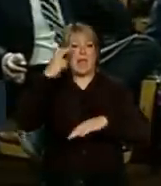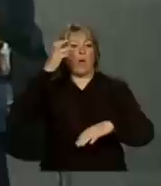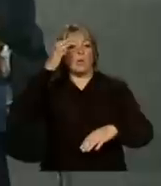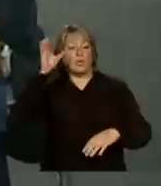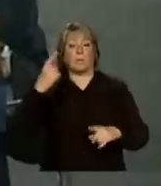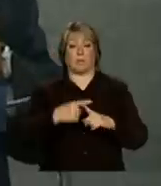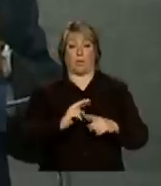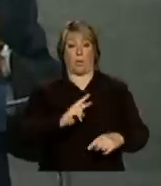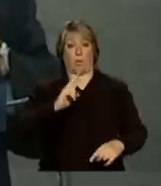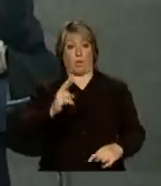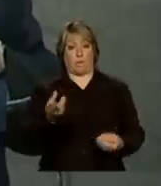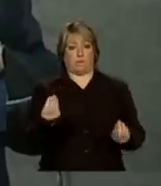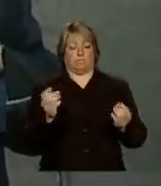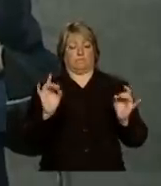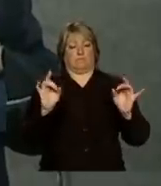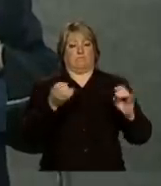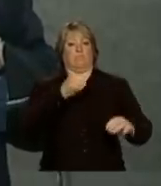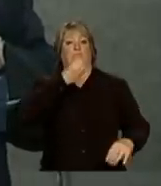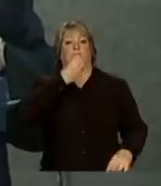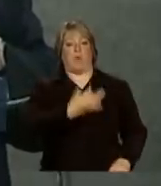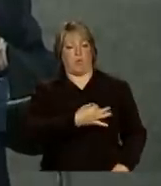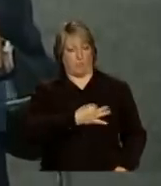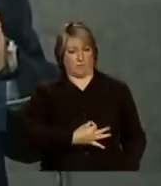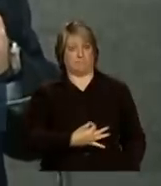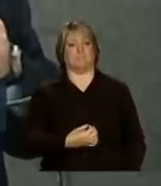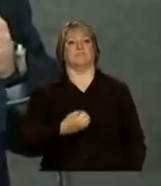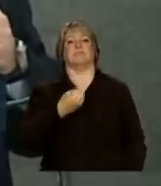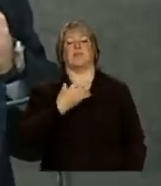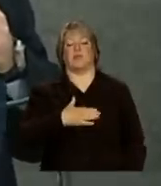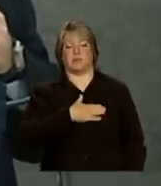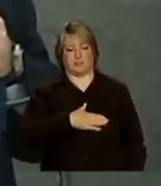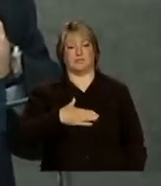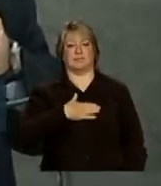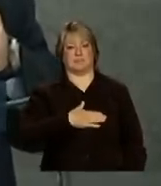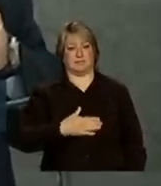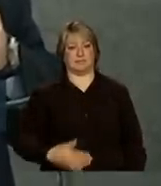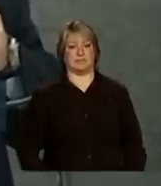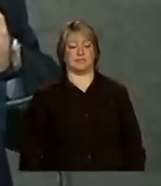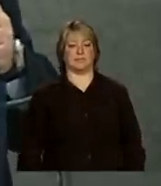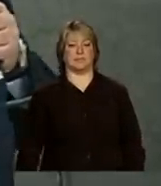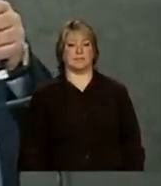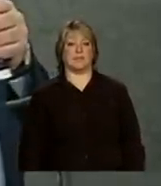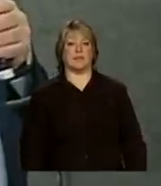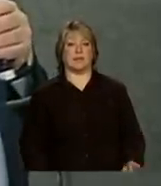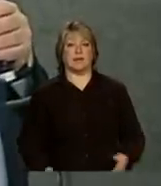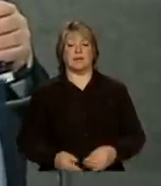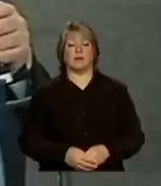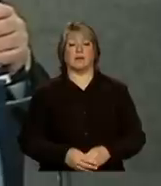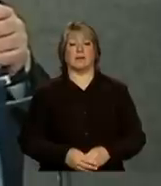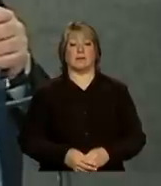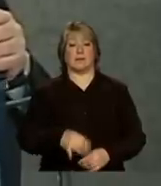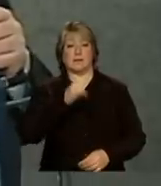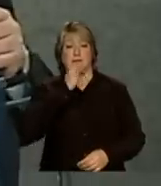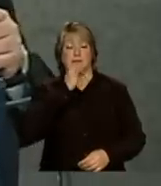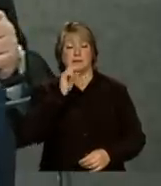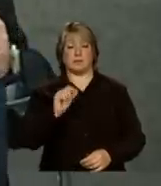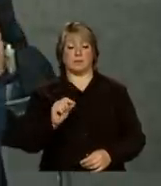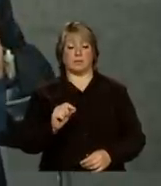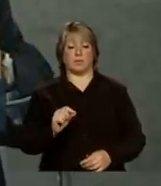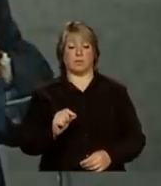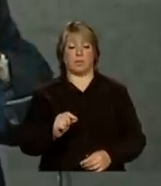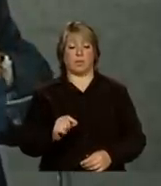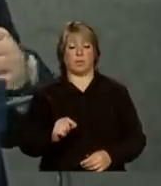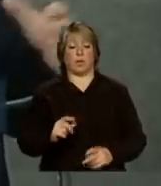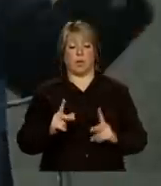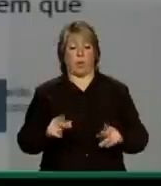porque os resultados são altamente compensa dores e e vale a pena né e vamos dizer quando como eu